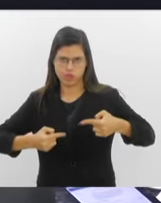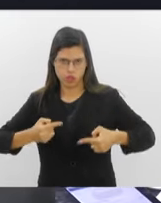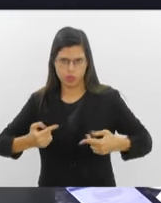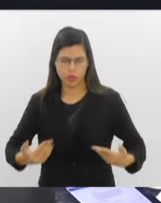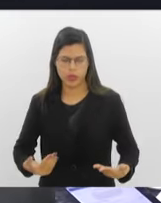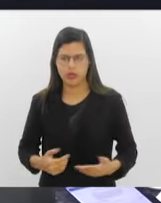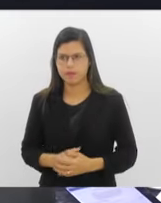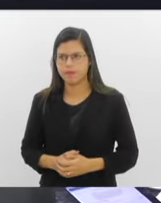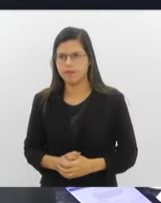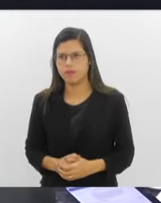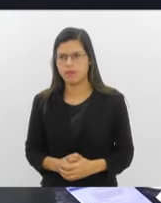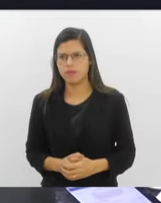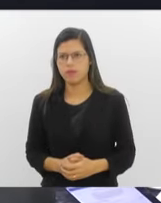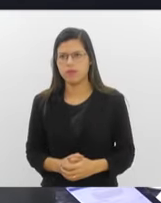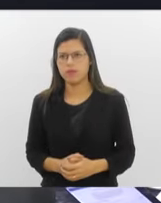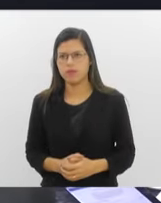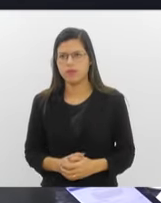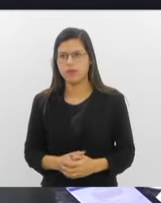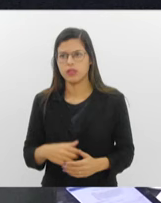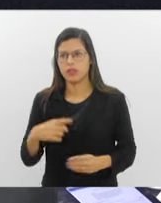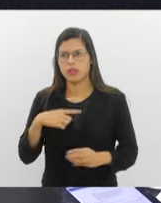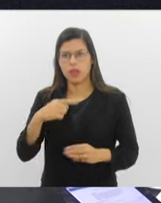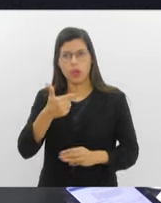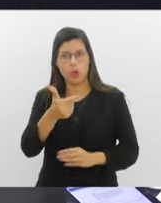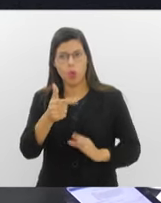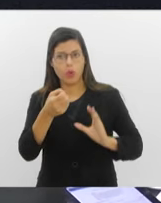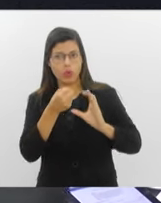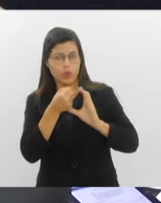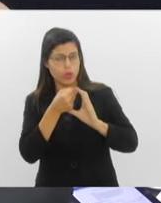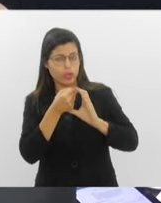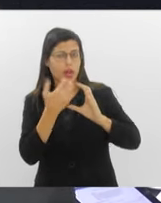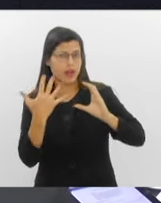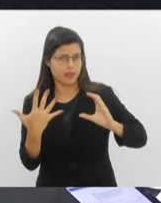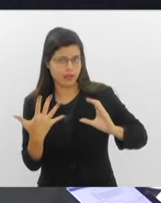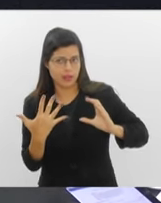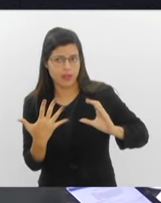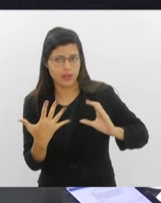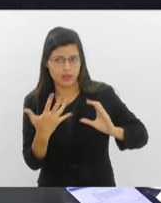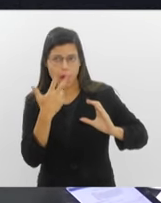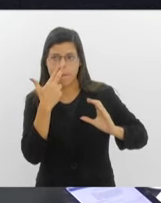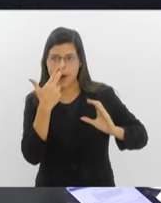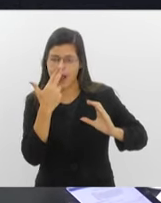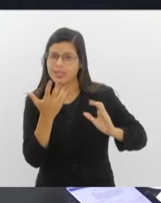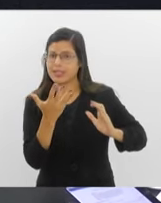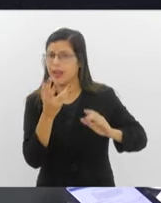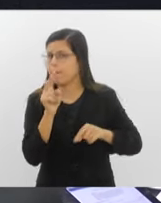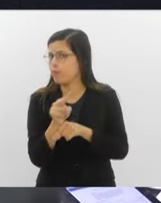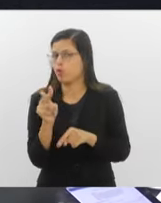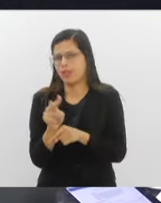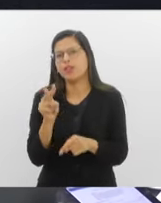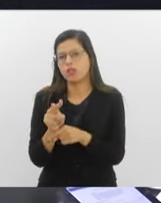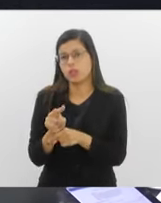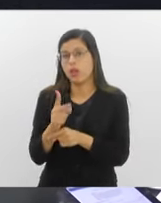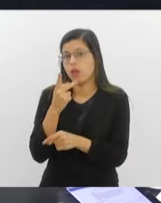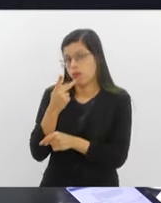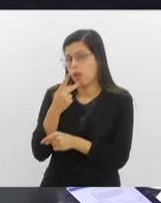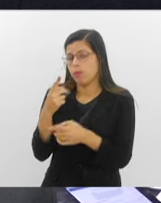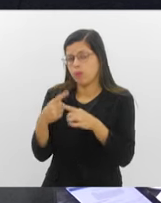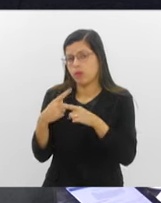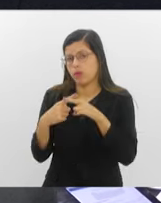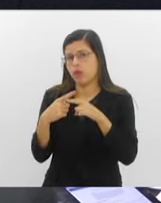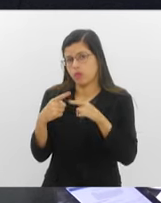outro aspecto que você trouxe aqui que eu não parei para pensar. Tem outro aspecto que me parece que é o que ele quer proteger. E falo isso porque eu estou muito inserido nesse